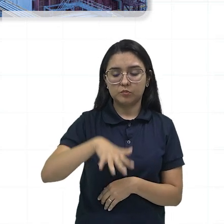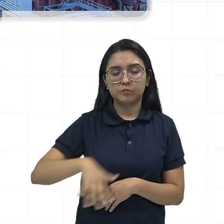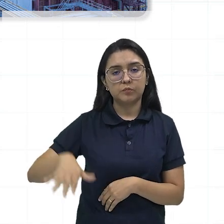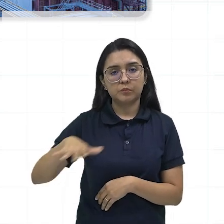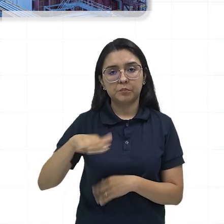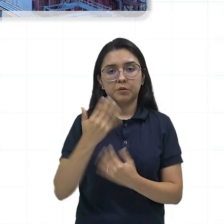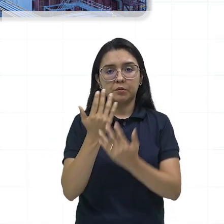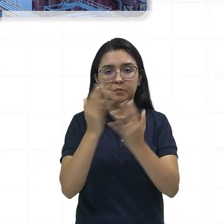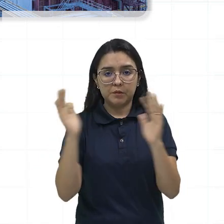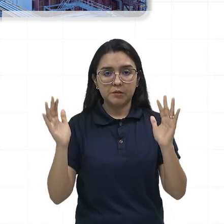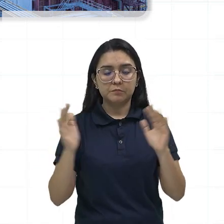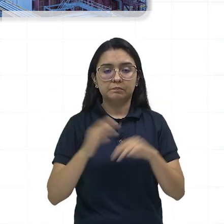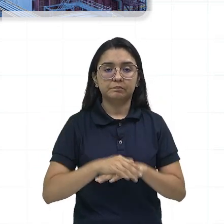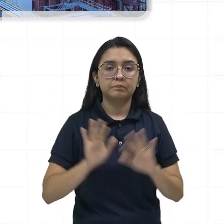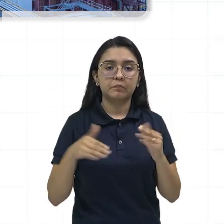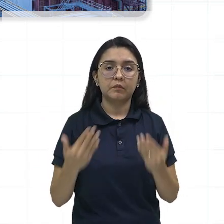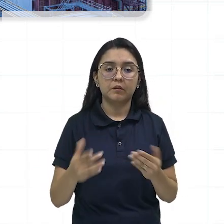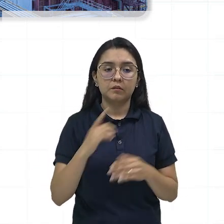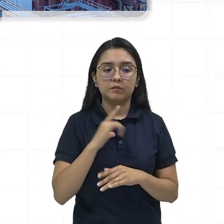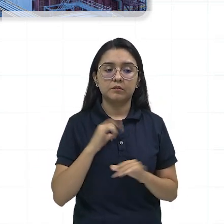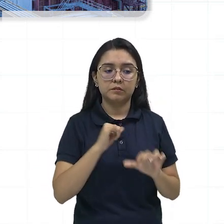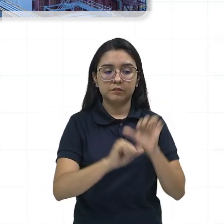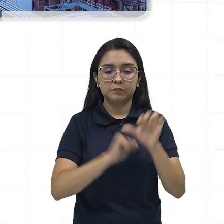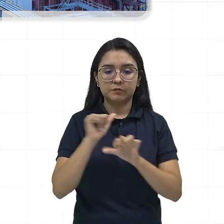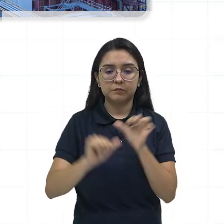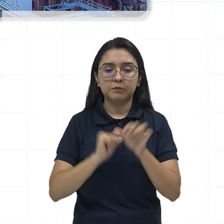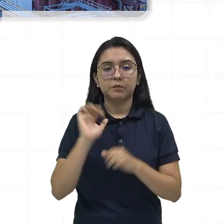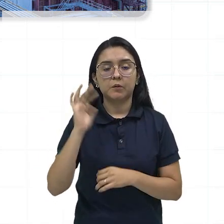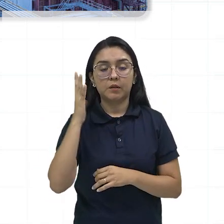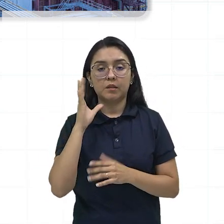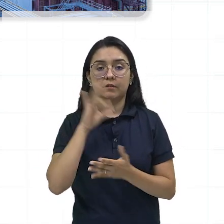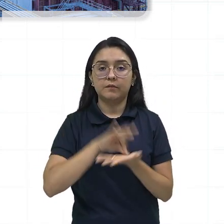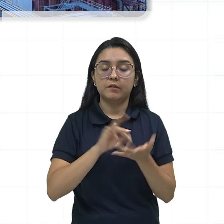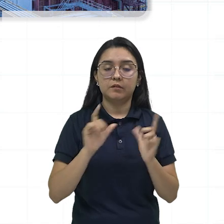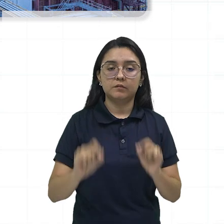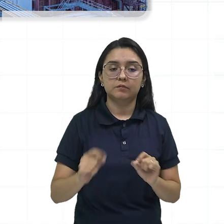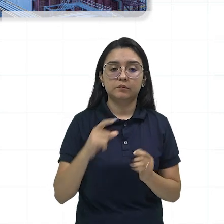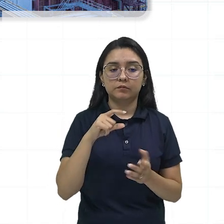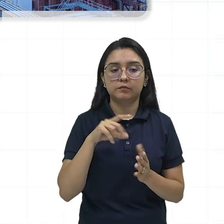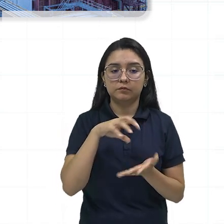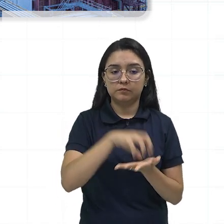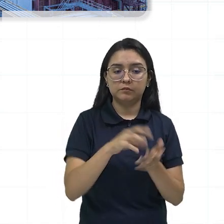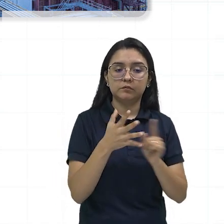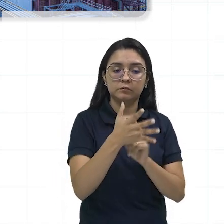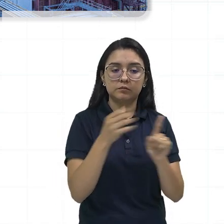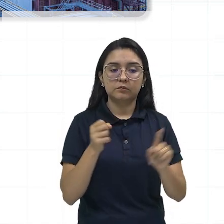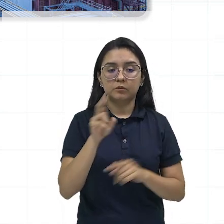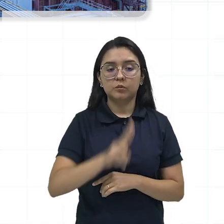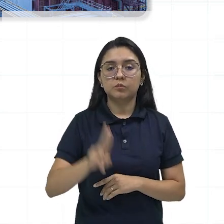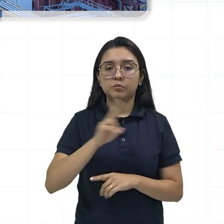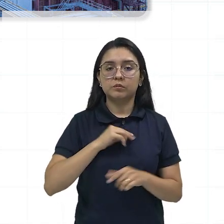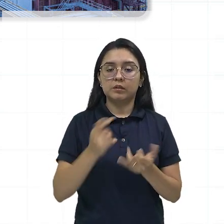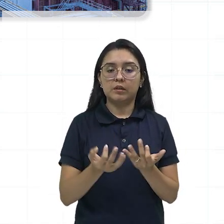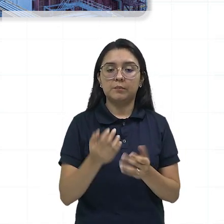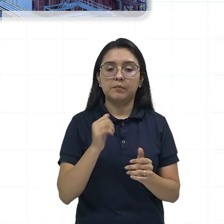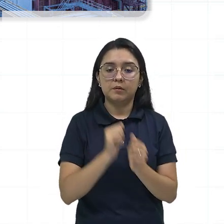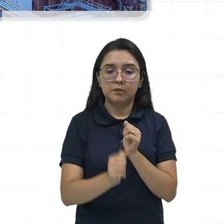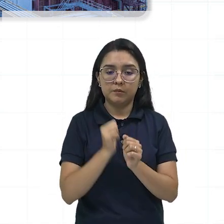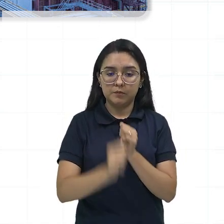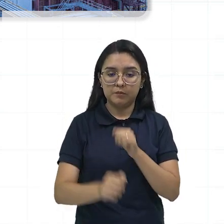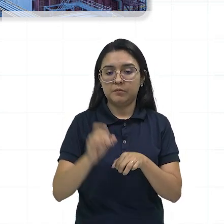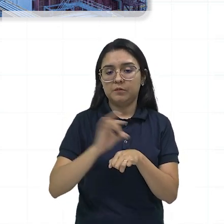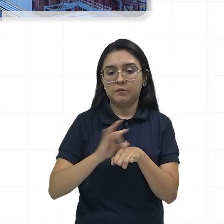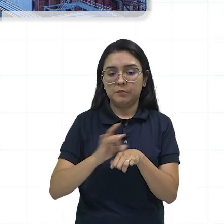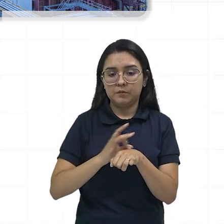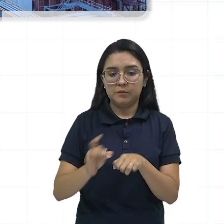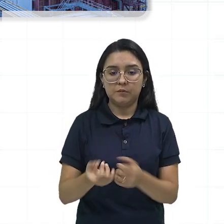bom, né? Então, nós temos aí essa transformação acontece em usinas que usam a queima do carvão como